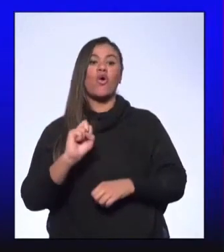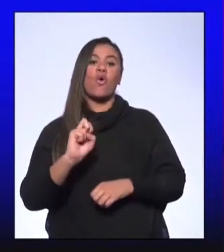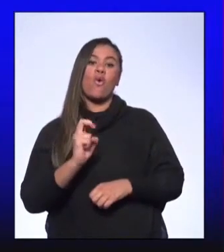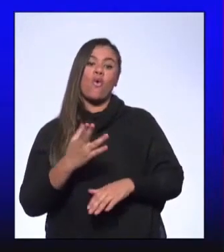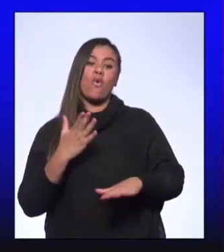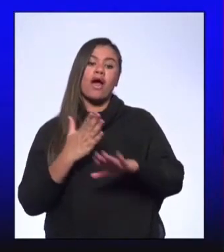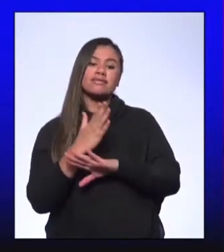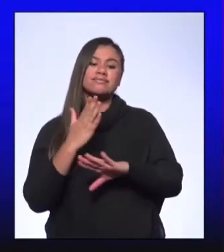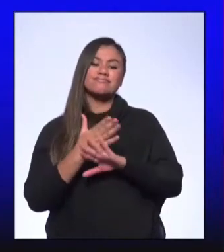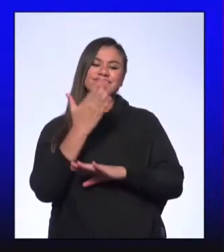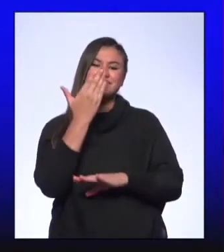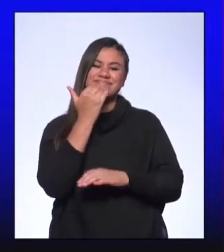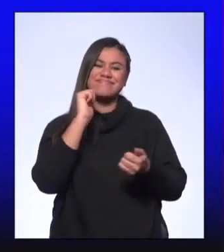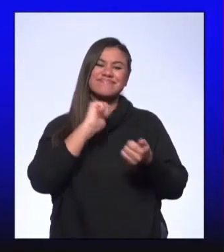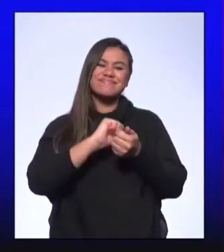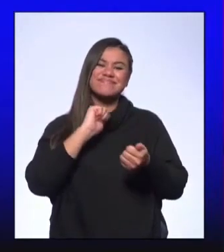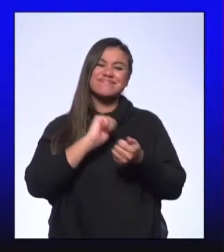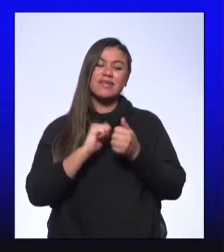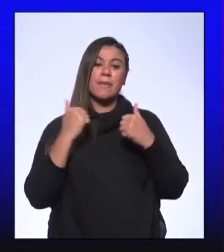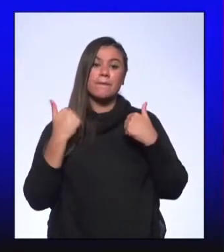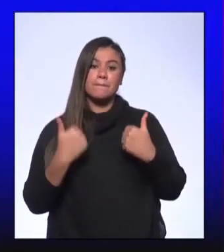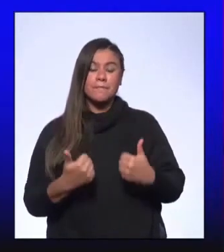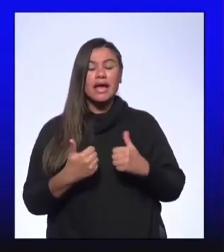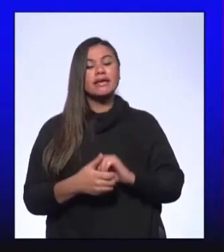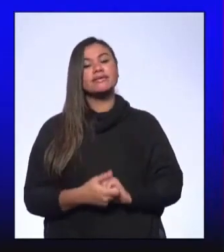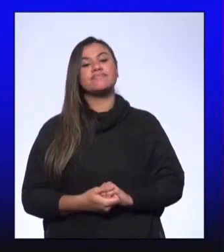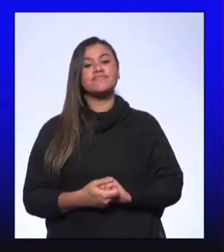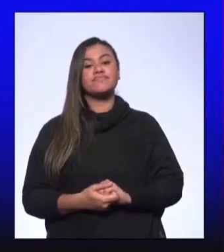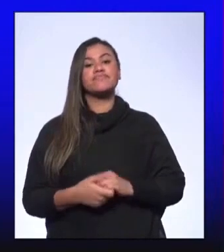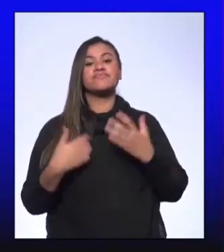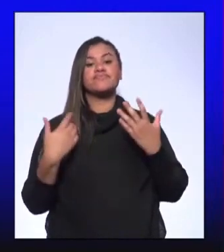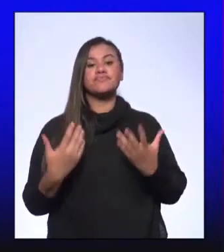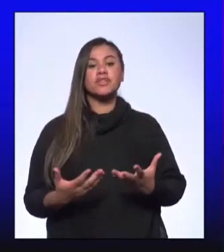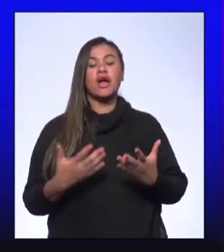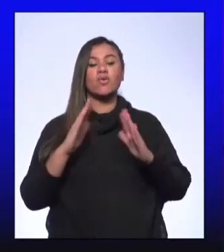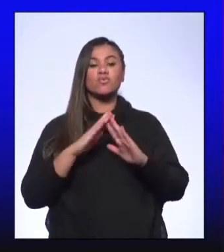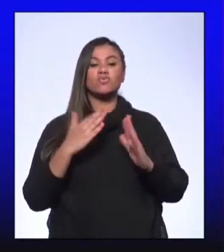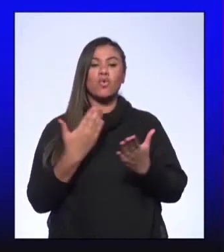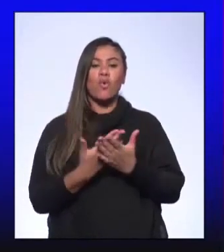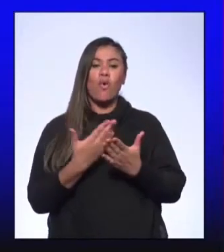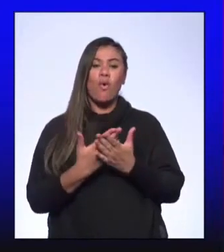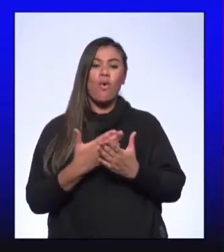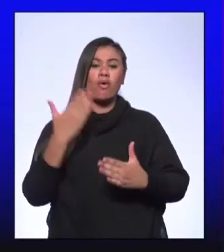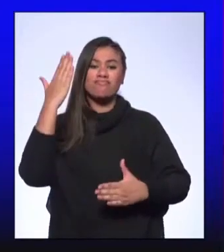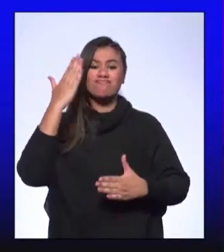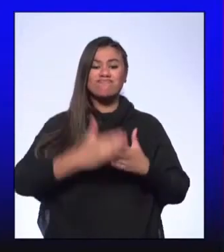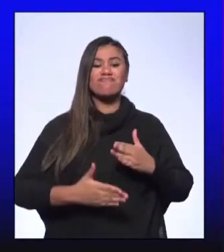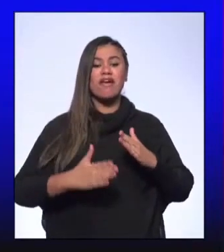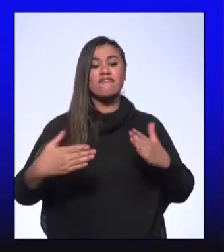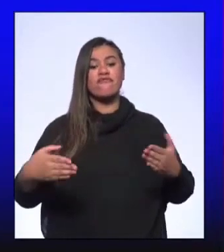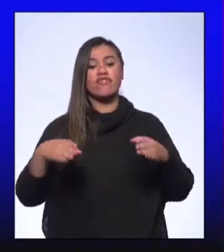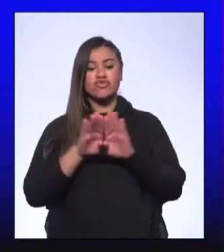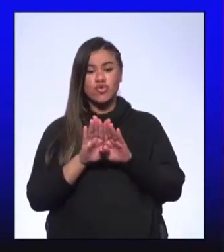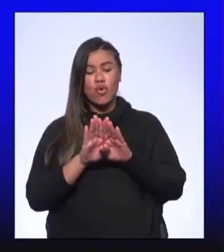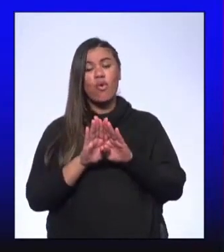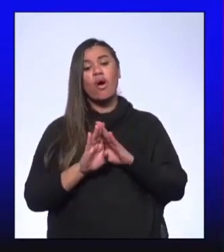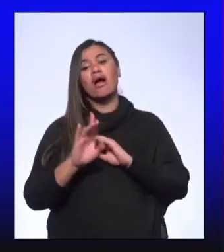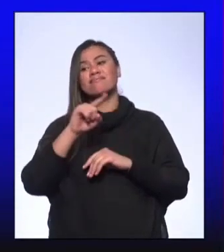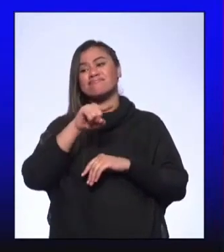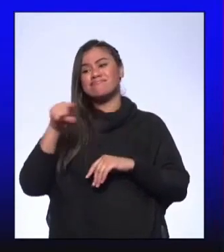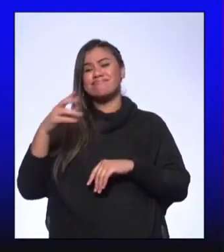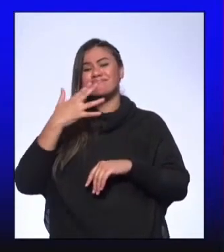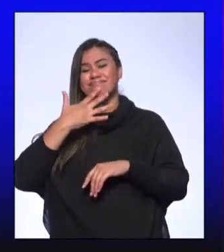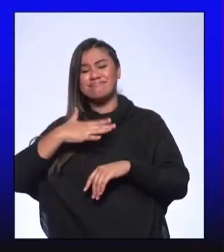uma alimentação de qualidade, algo que desde que as escolas foram interrompidas, essas crianças foram privadas,